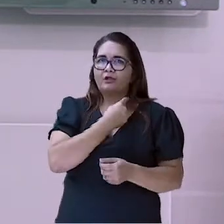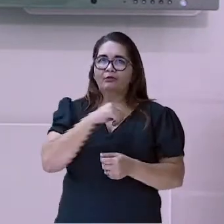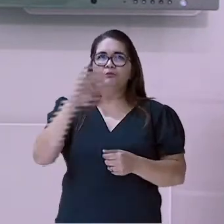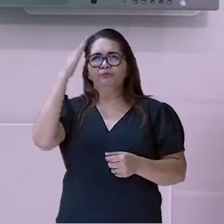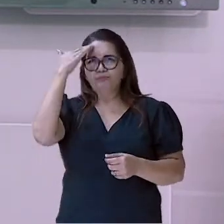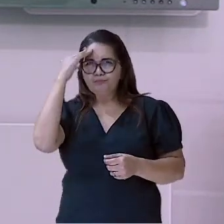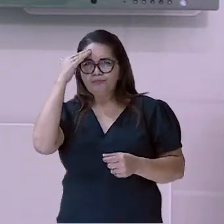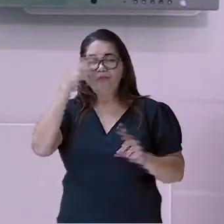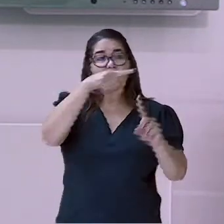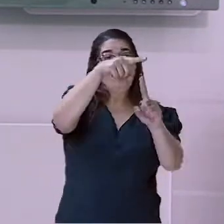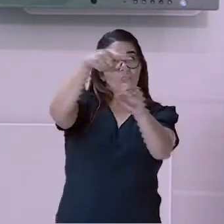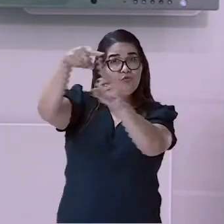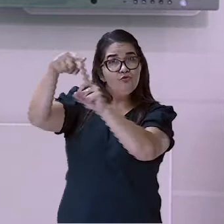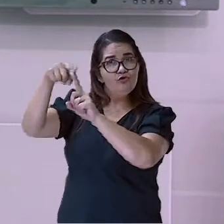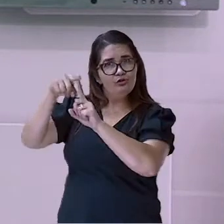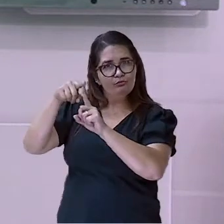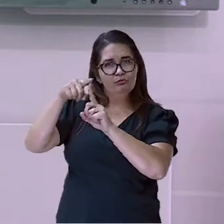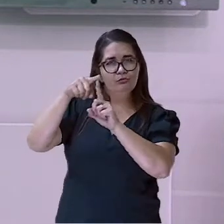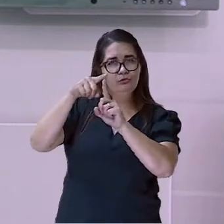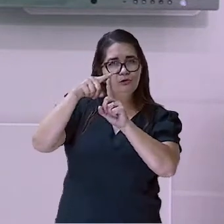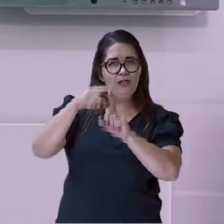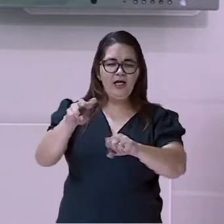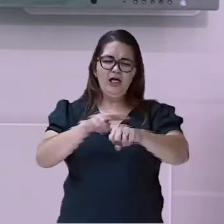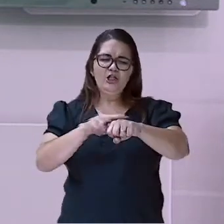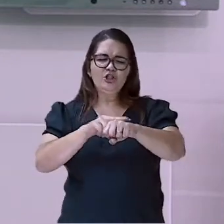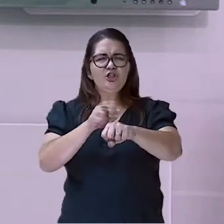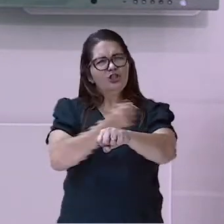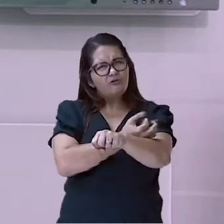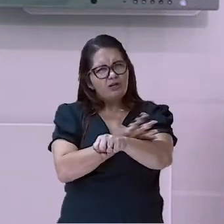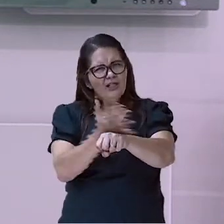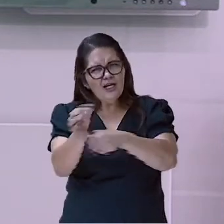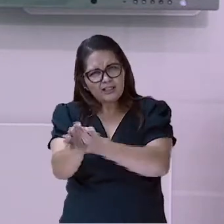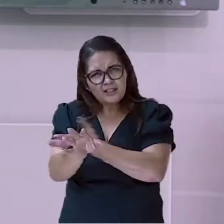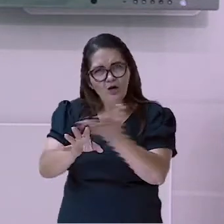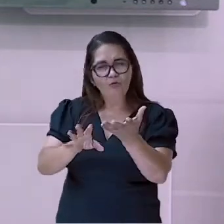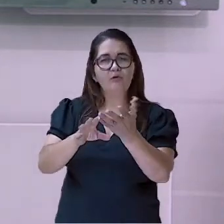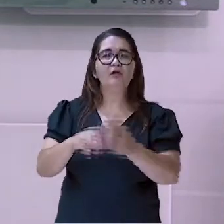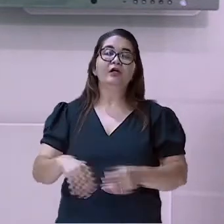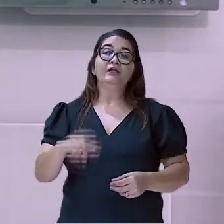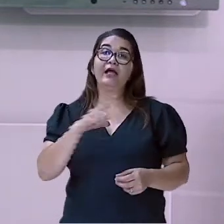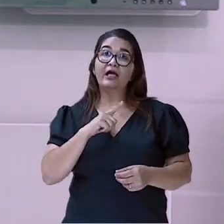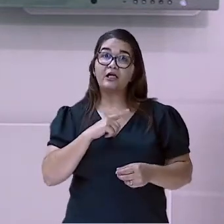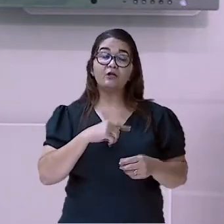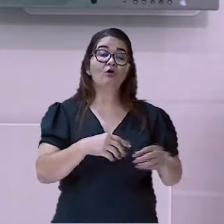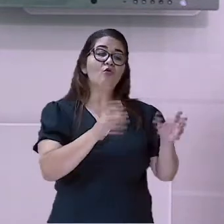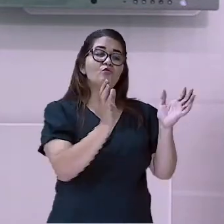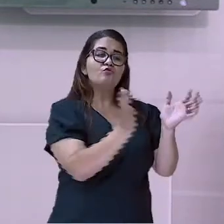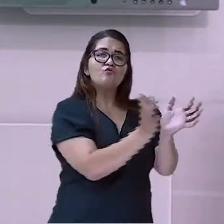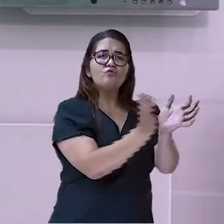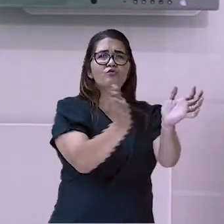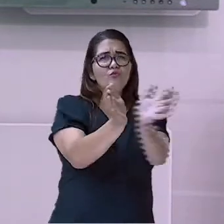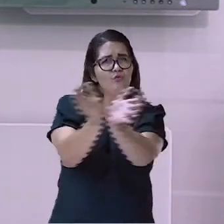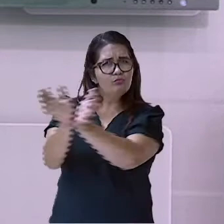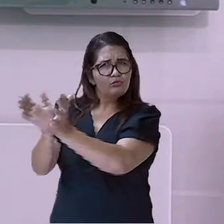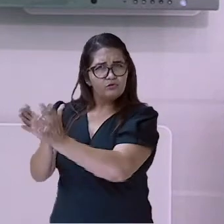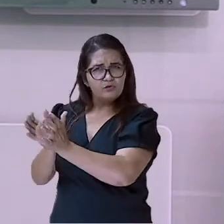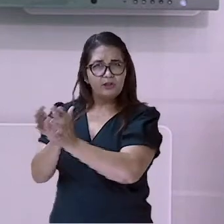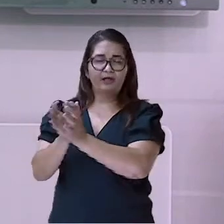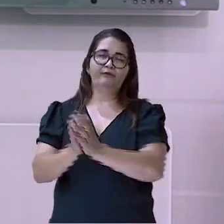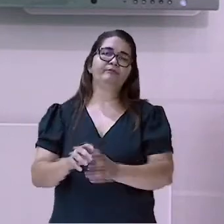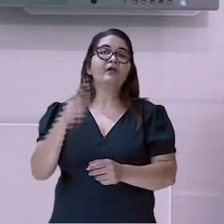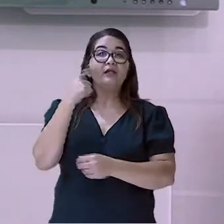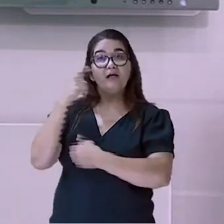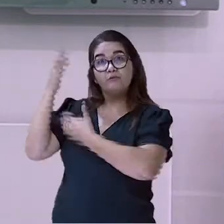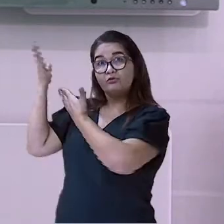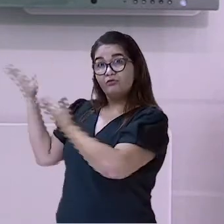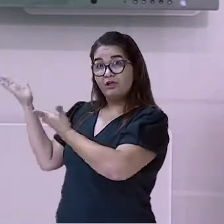a gente tem os grupos de vegetação, eles se dividem em grupos, né? Então a gente tem, por exemplo, as formações florestais.